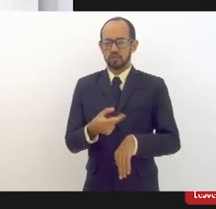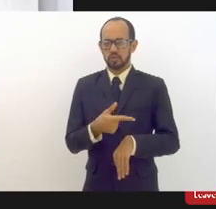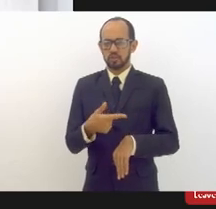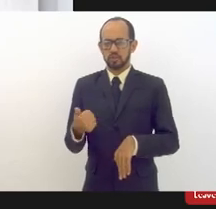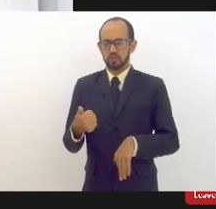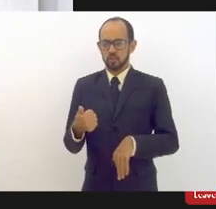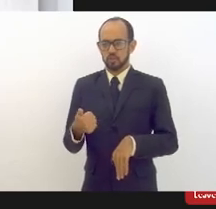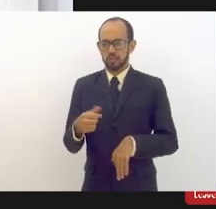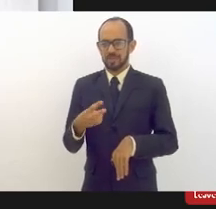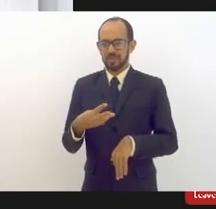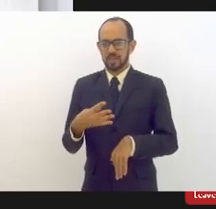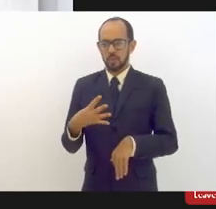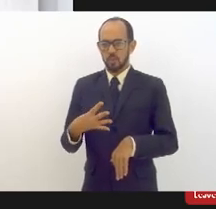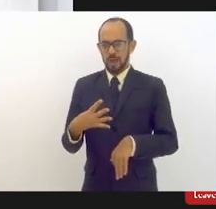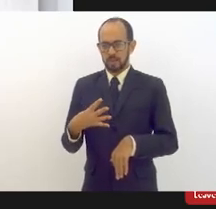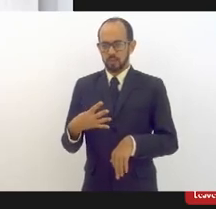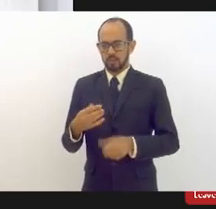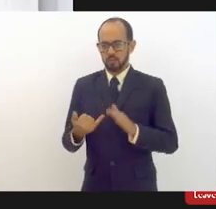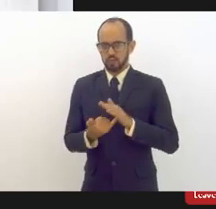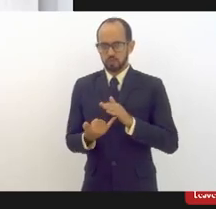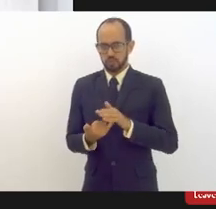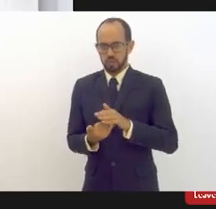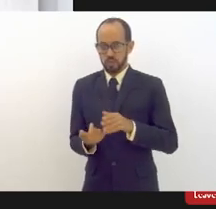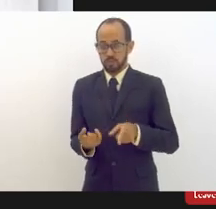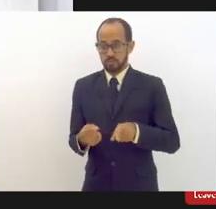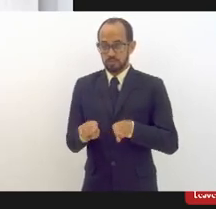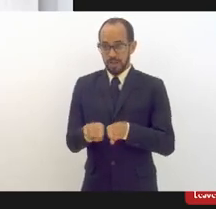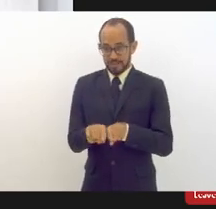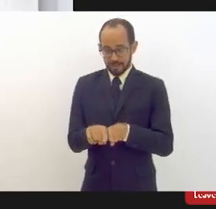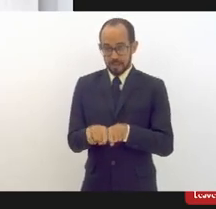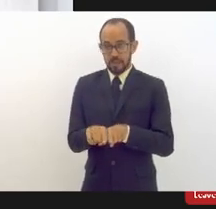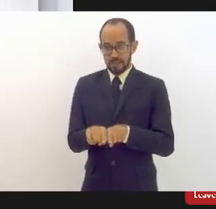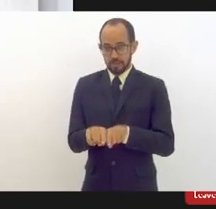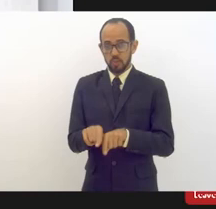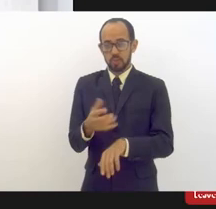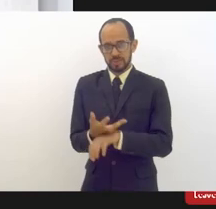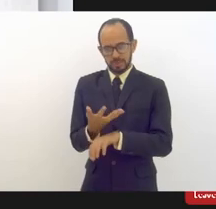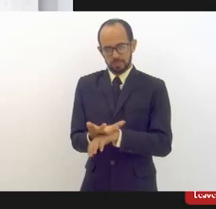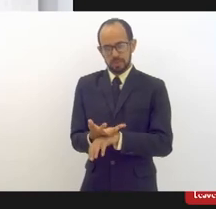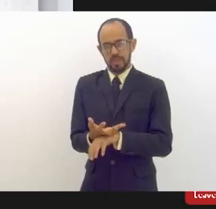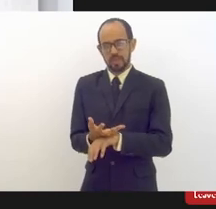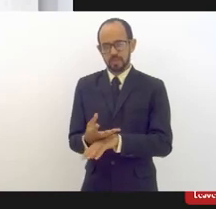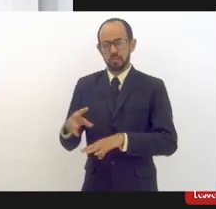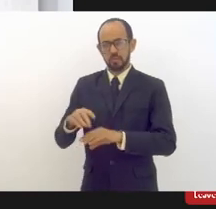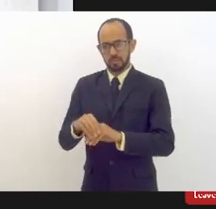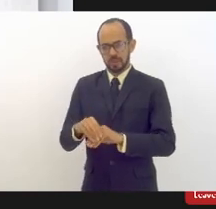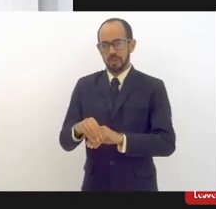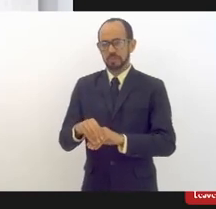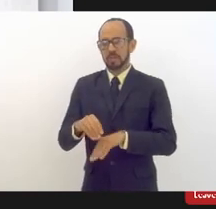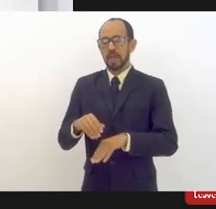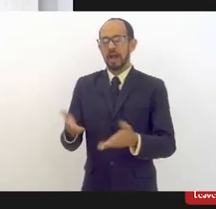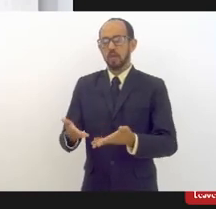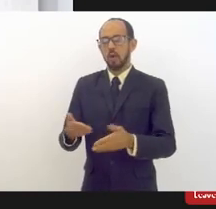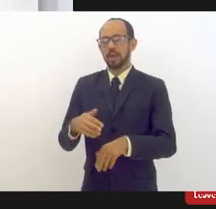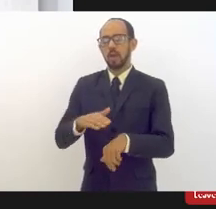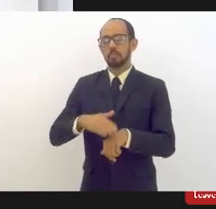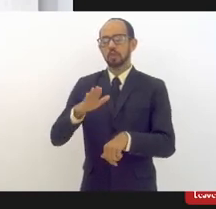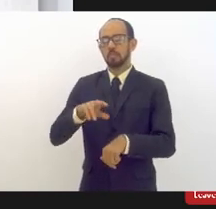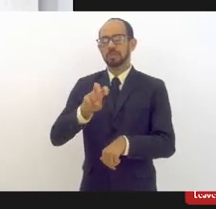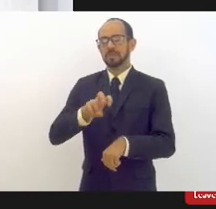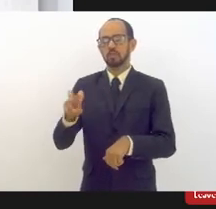instituições parceiras nessas atividades extracurriculares e aumentamos para 55 esse ano. É, então,